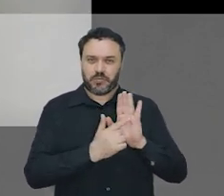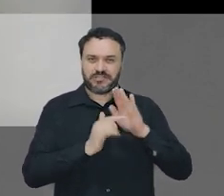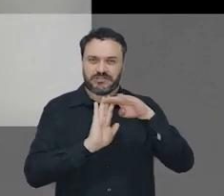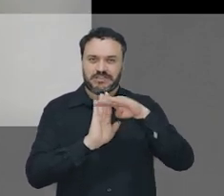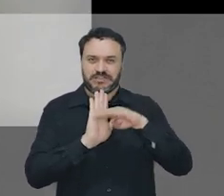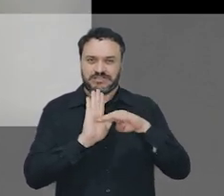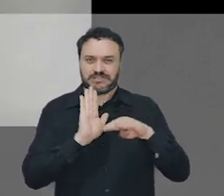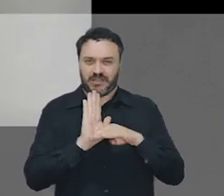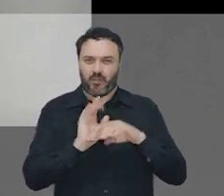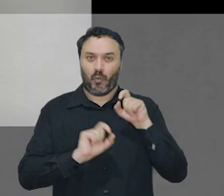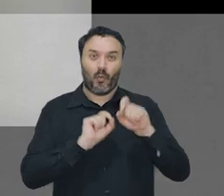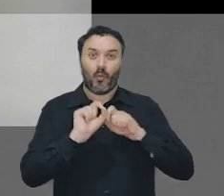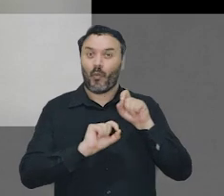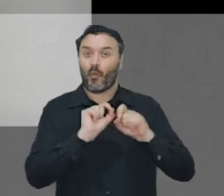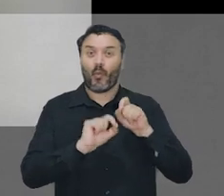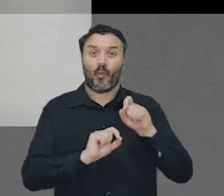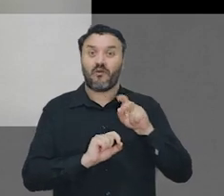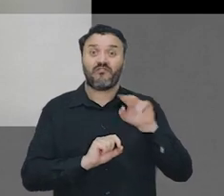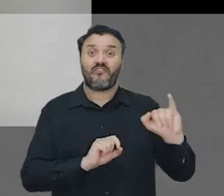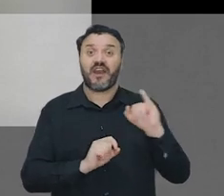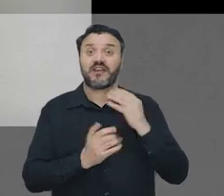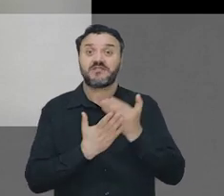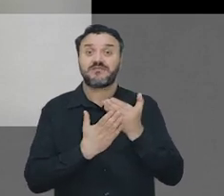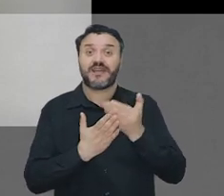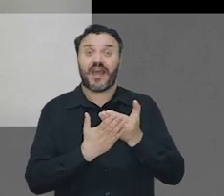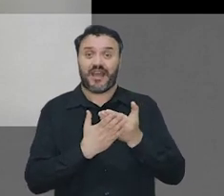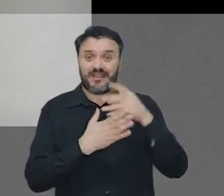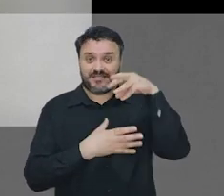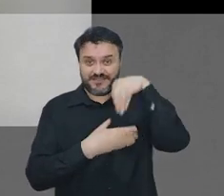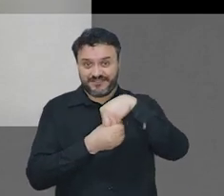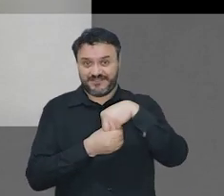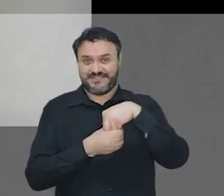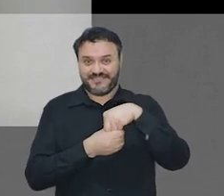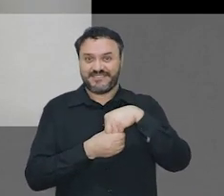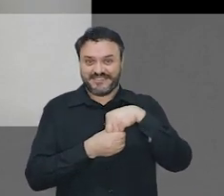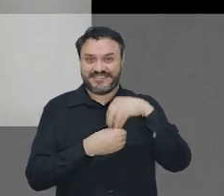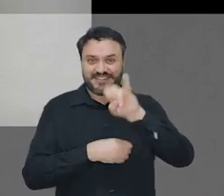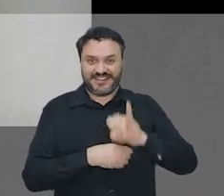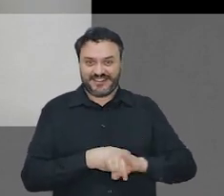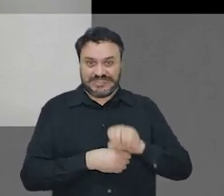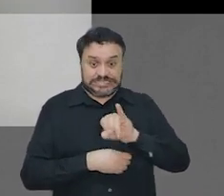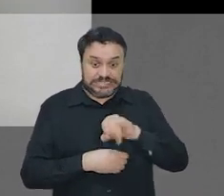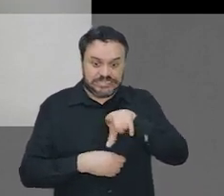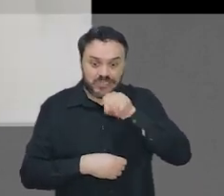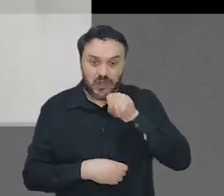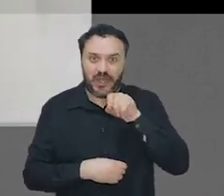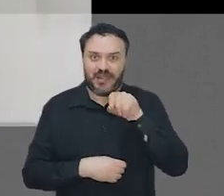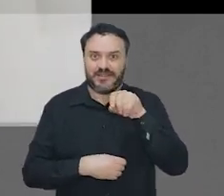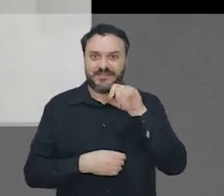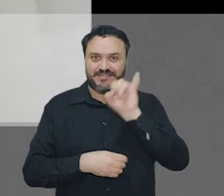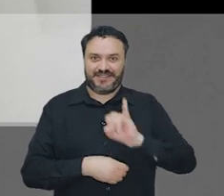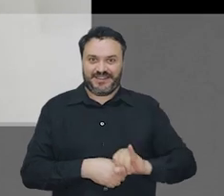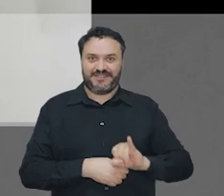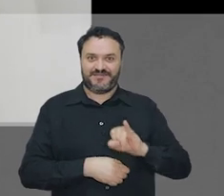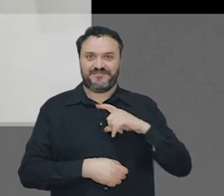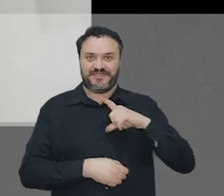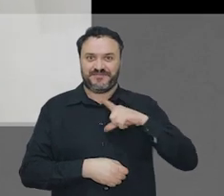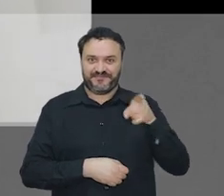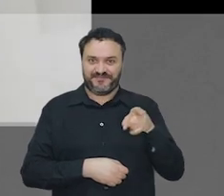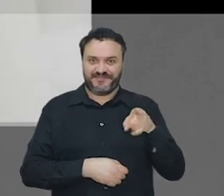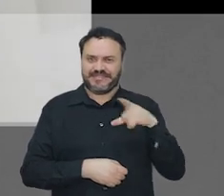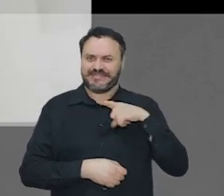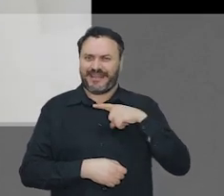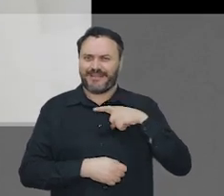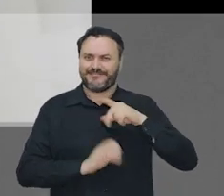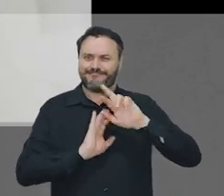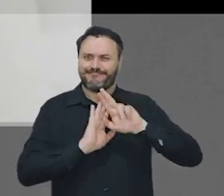pode esperar estudar conosco caso escolha a ênfase em italiano. Além de tudo isso,